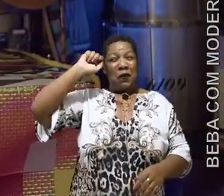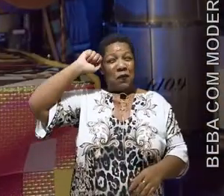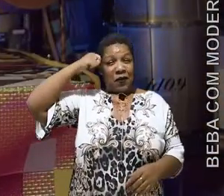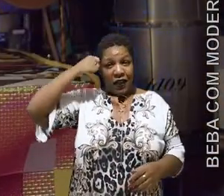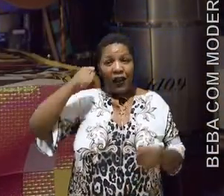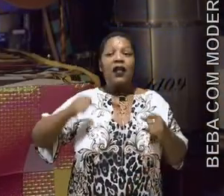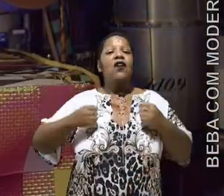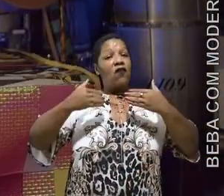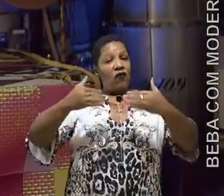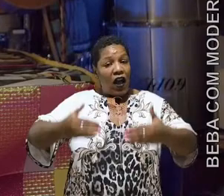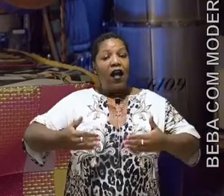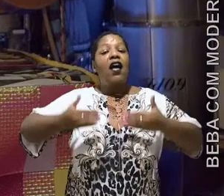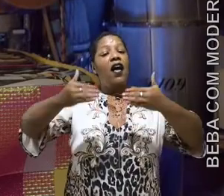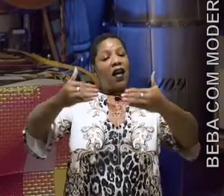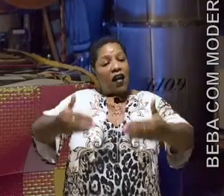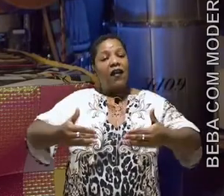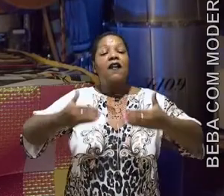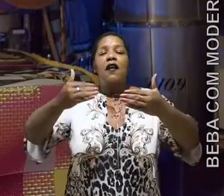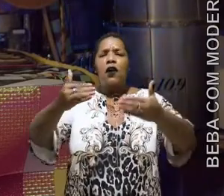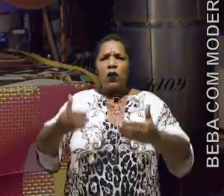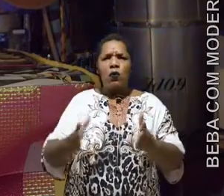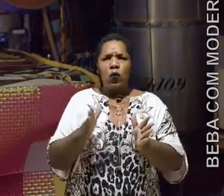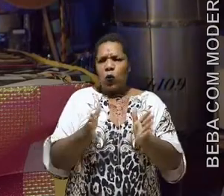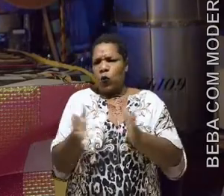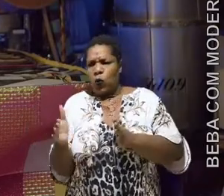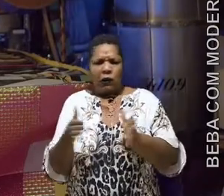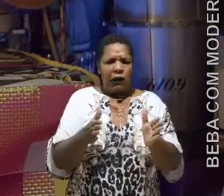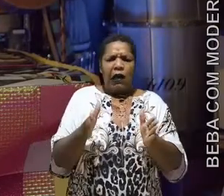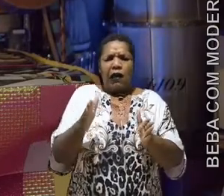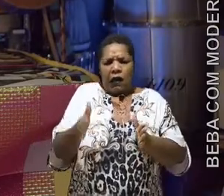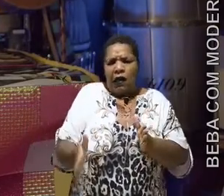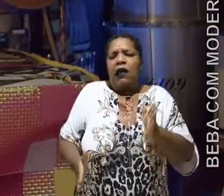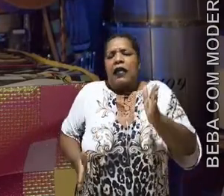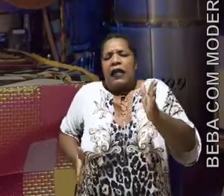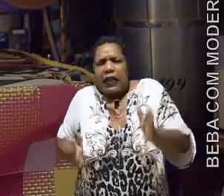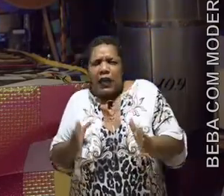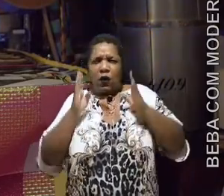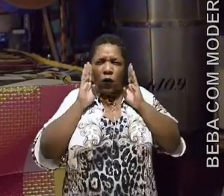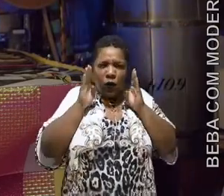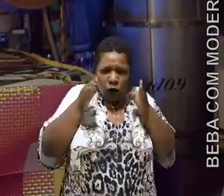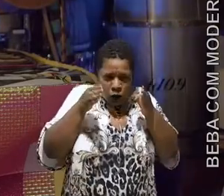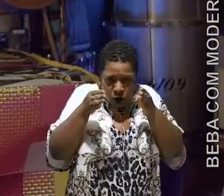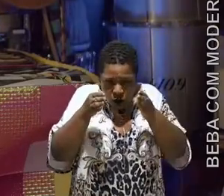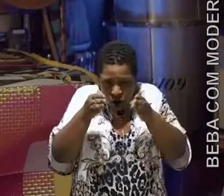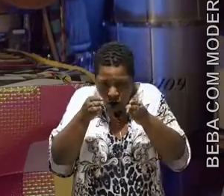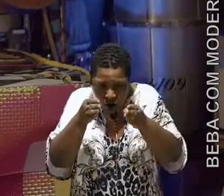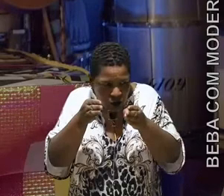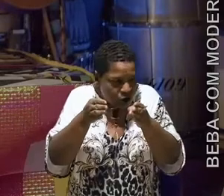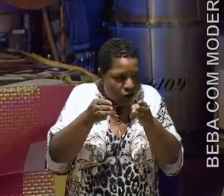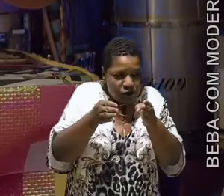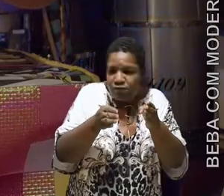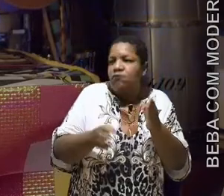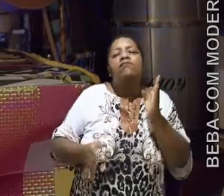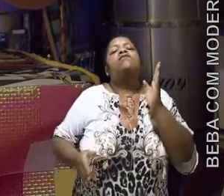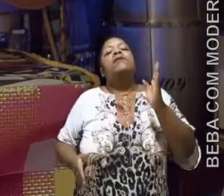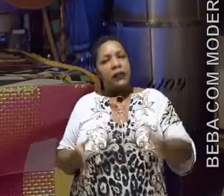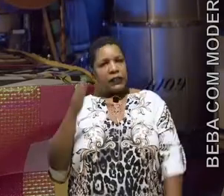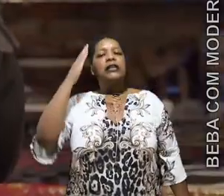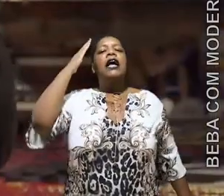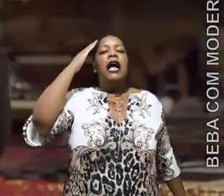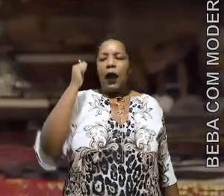a colocação dos carrinhos vagão os maquinistas